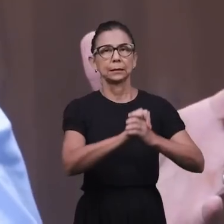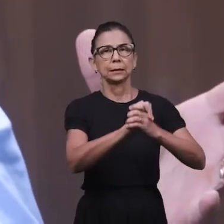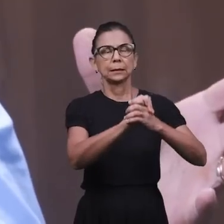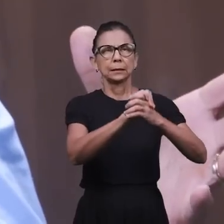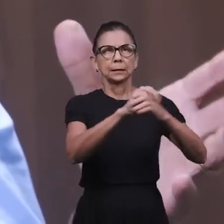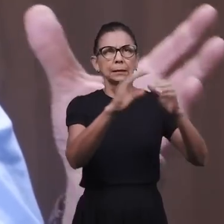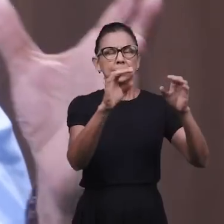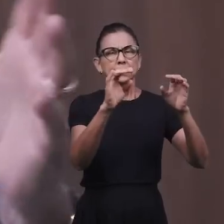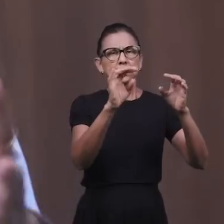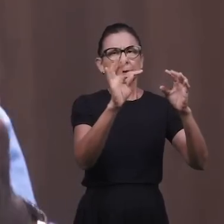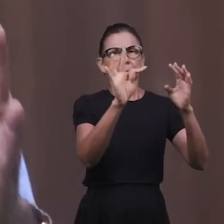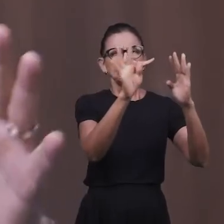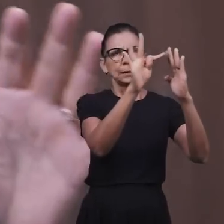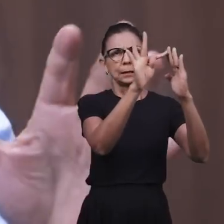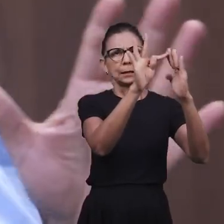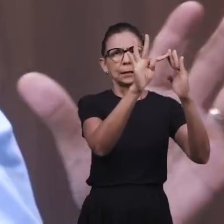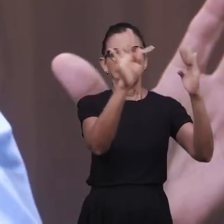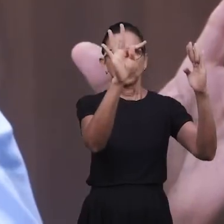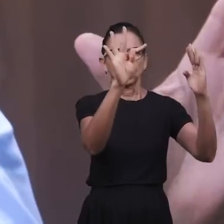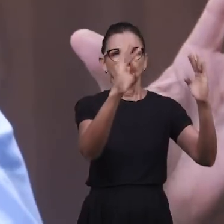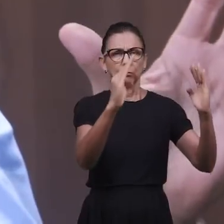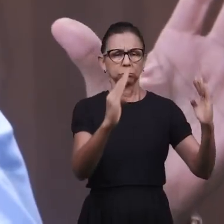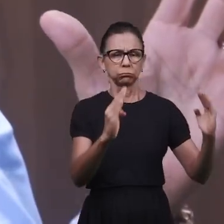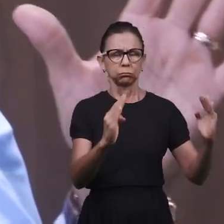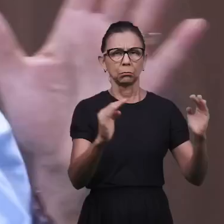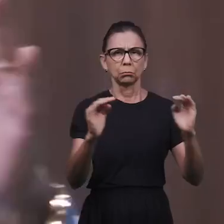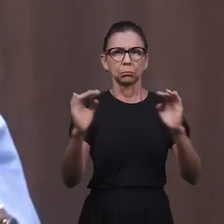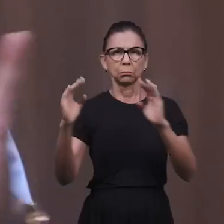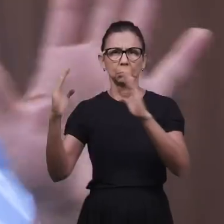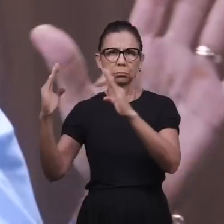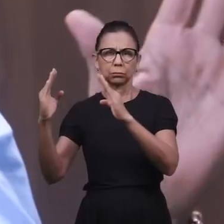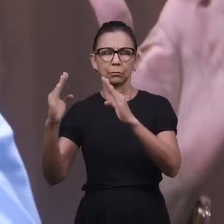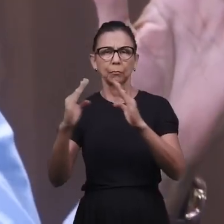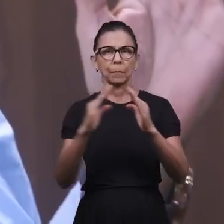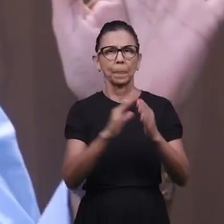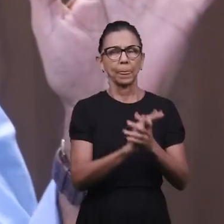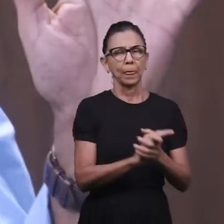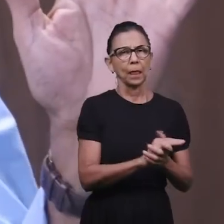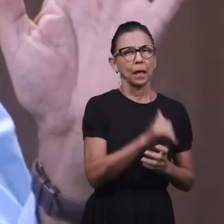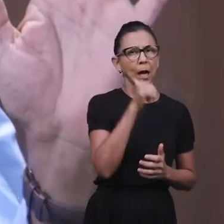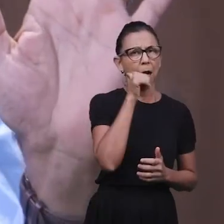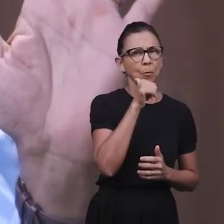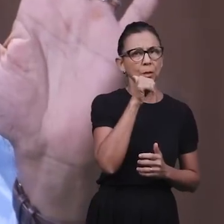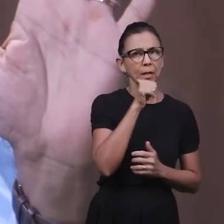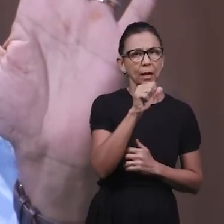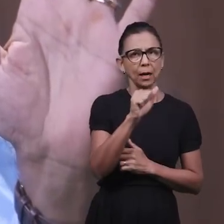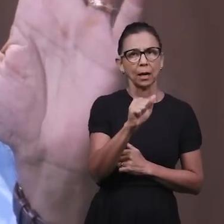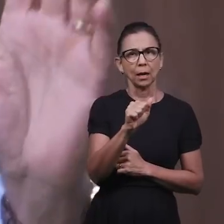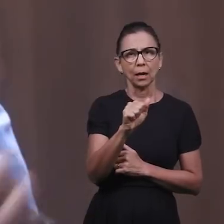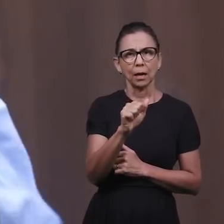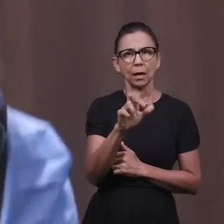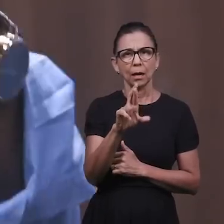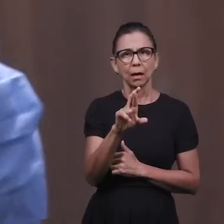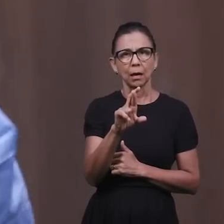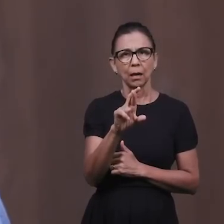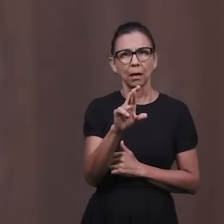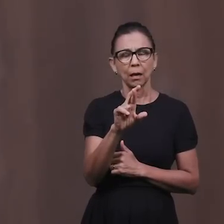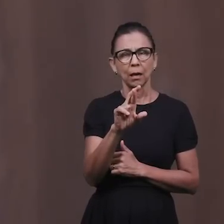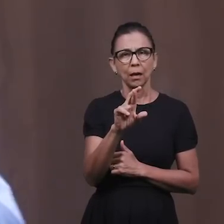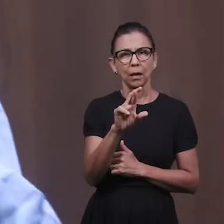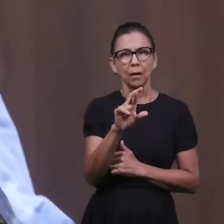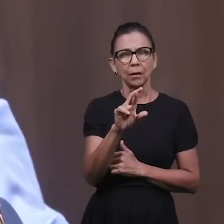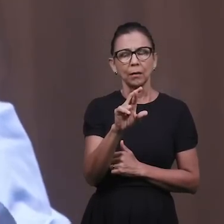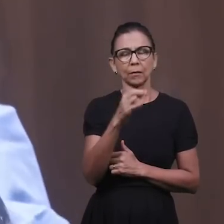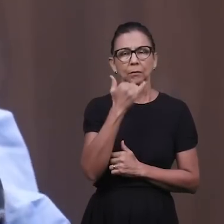carnal em todos os seus aspectos e todas as suas nuances que se possa imaginar. Além